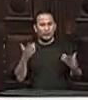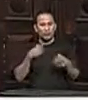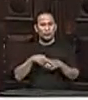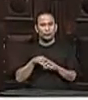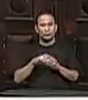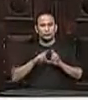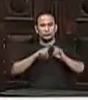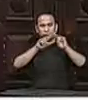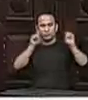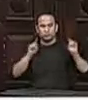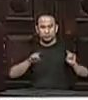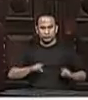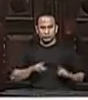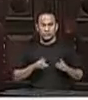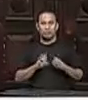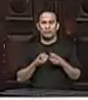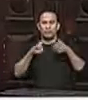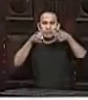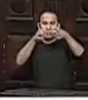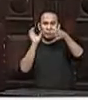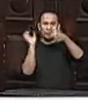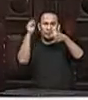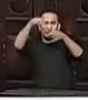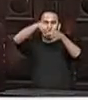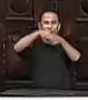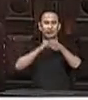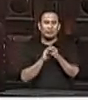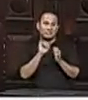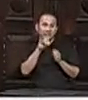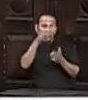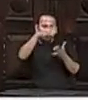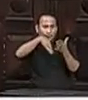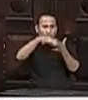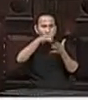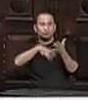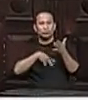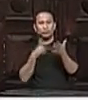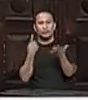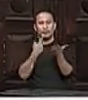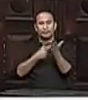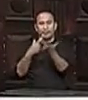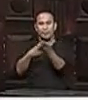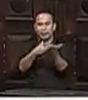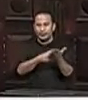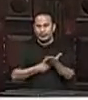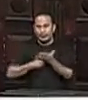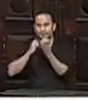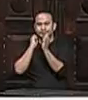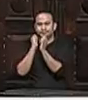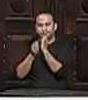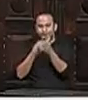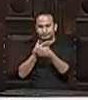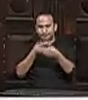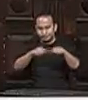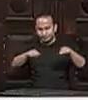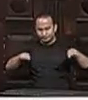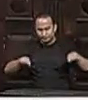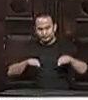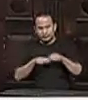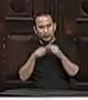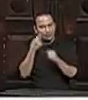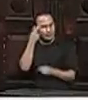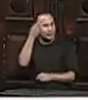por exemplo, jogar voleibol, sem rede, sem a pintura adequada da demarcação de cada um dos esportes. Então é preciso pensar que